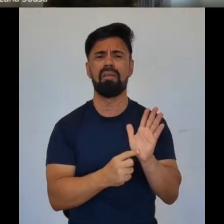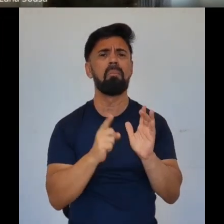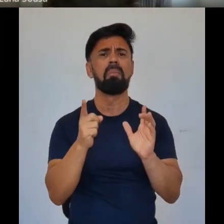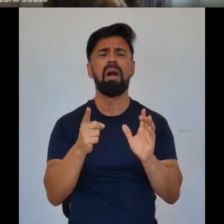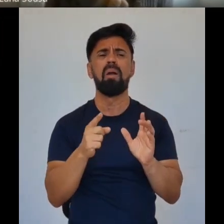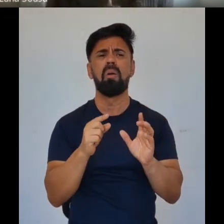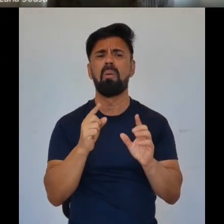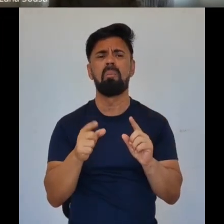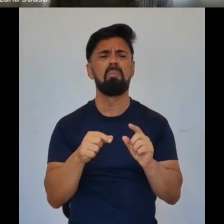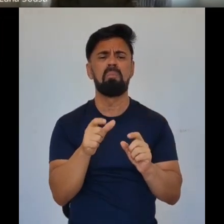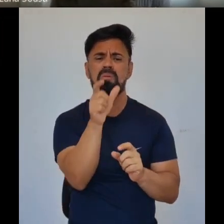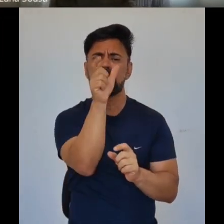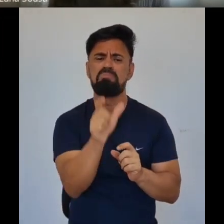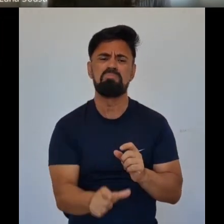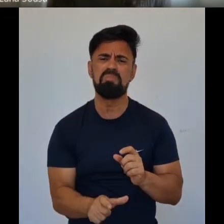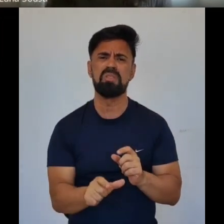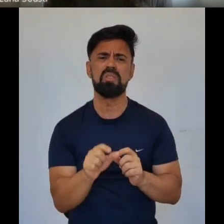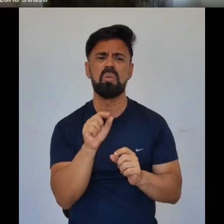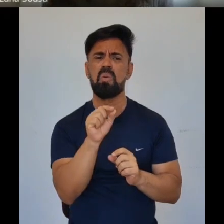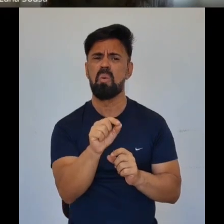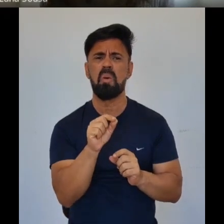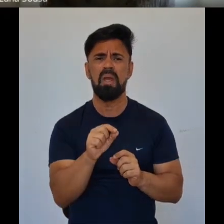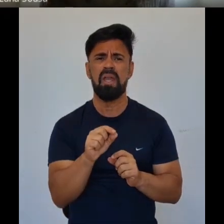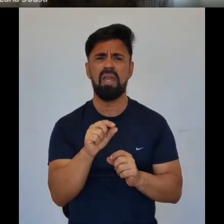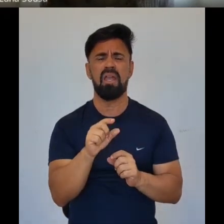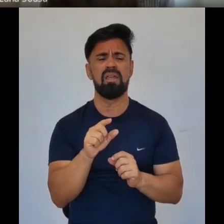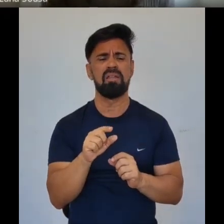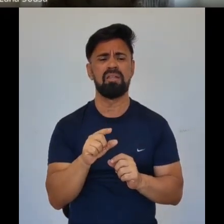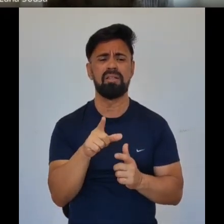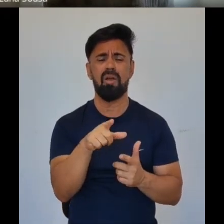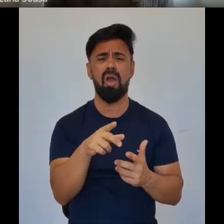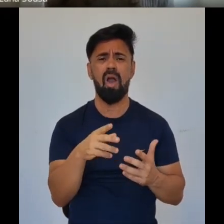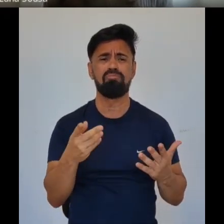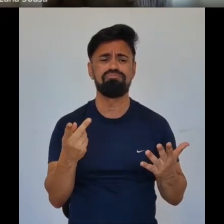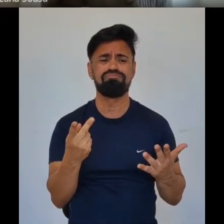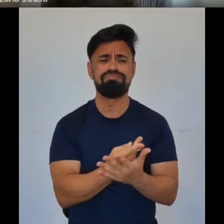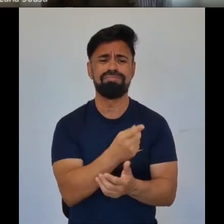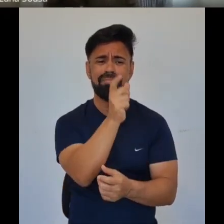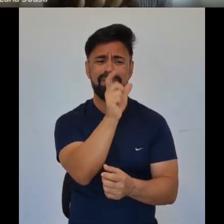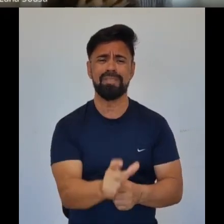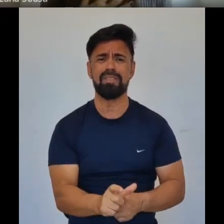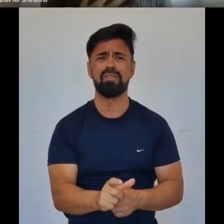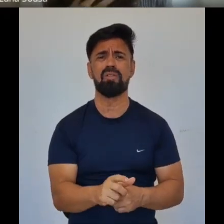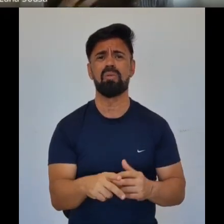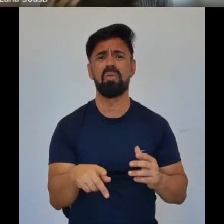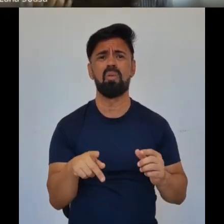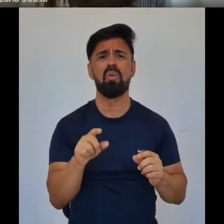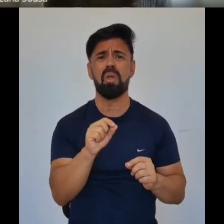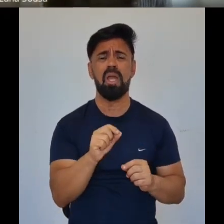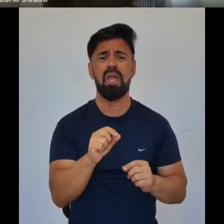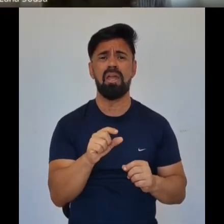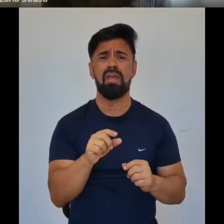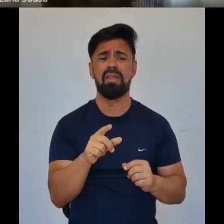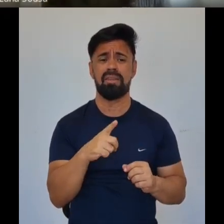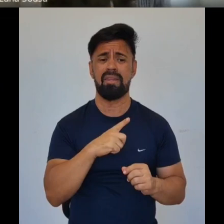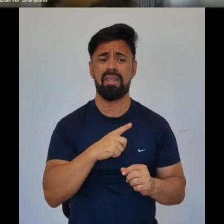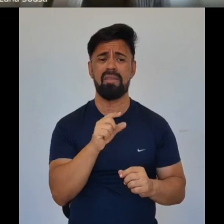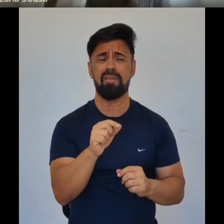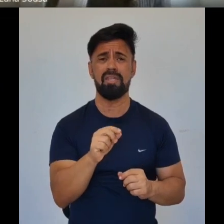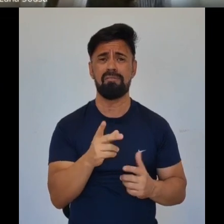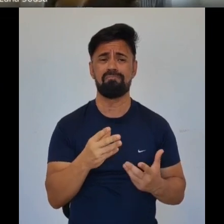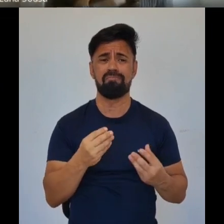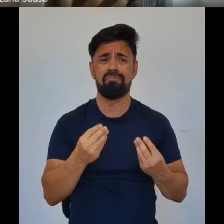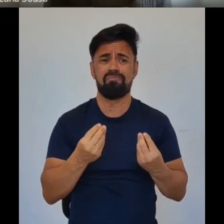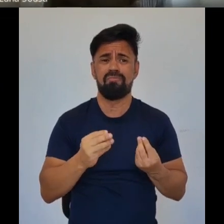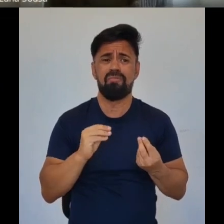figura. O que determina o risco de uma pessoa? O risco, ele está relacionado a uma característica individual